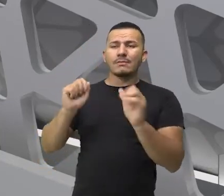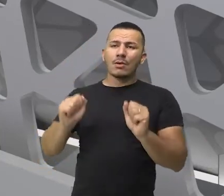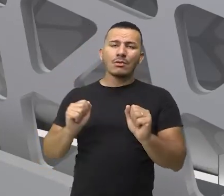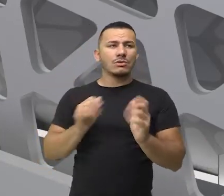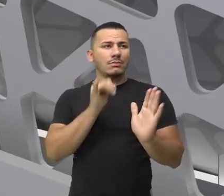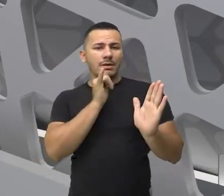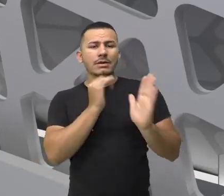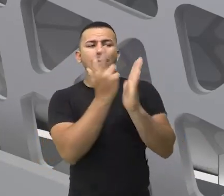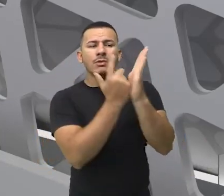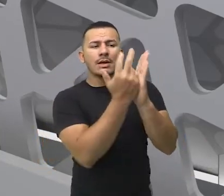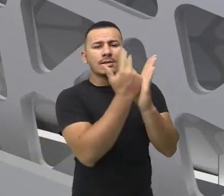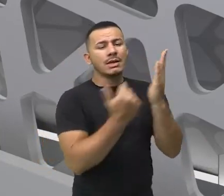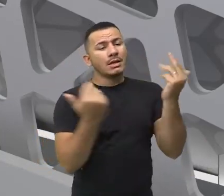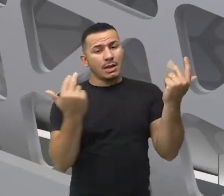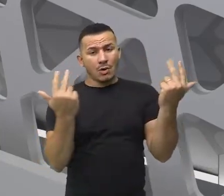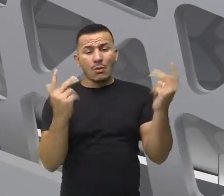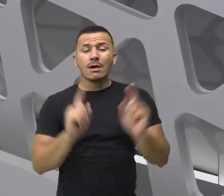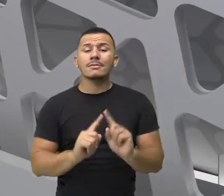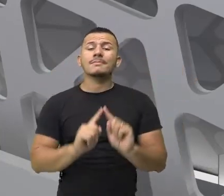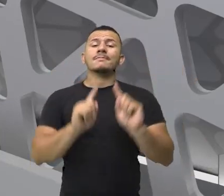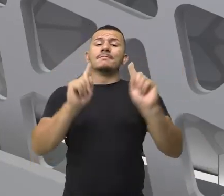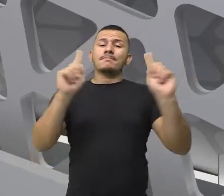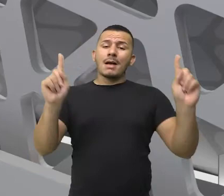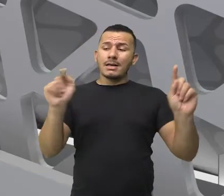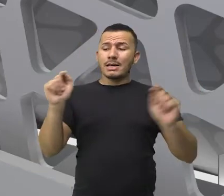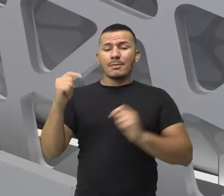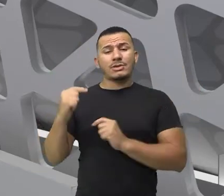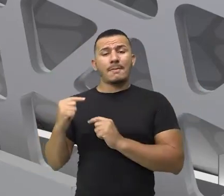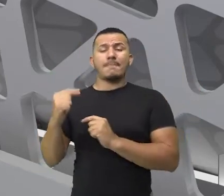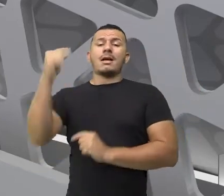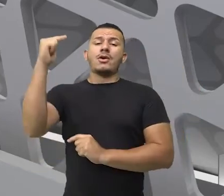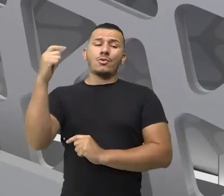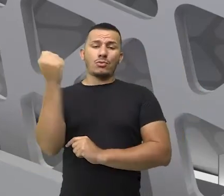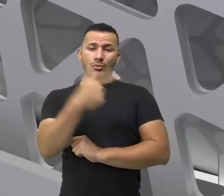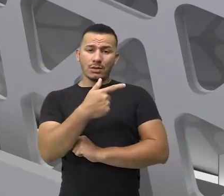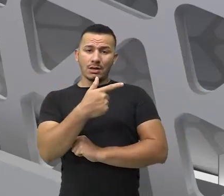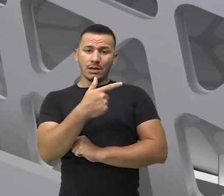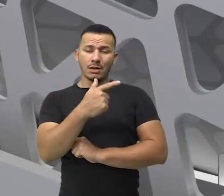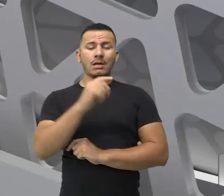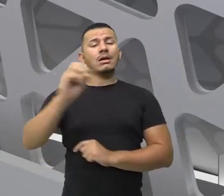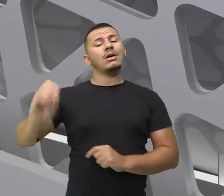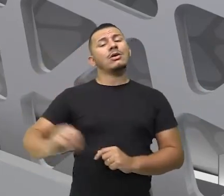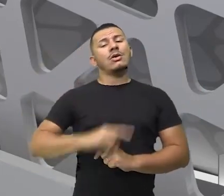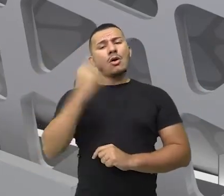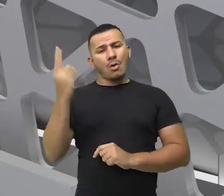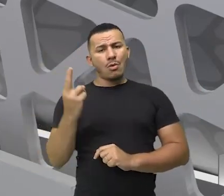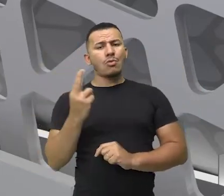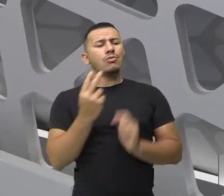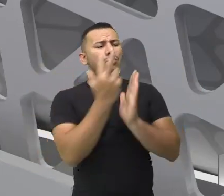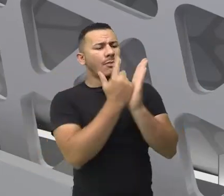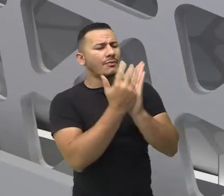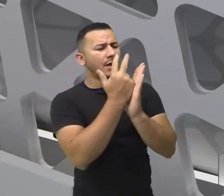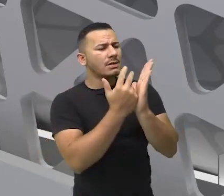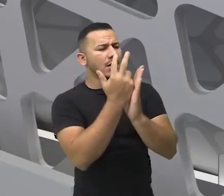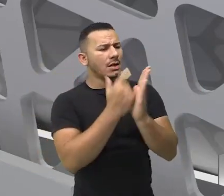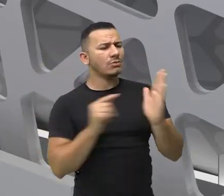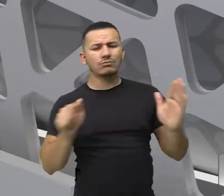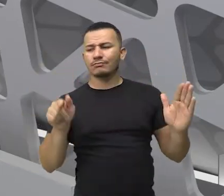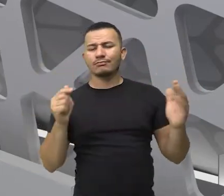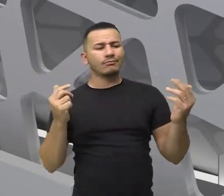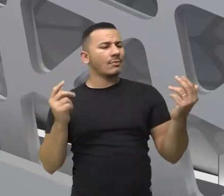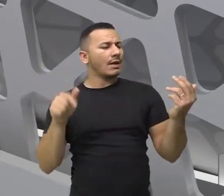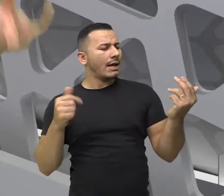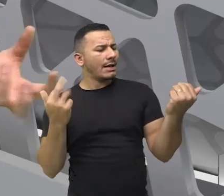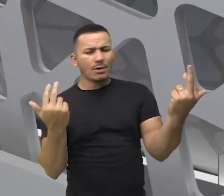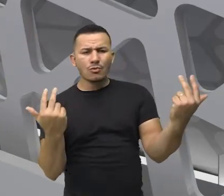uma figura igual, porém ela pode ser maior. Ou, caso contrário, eu posso obter uma